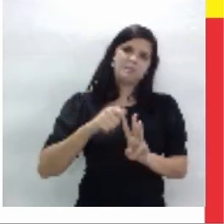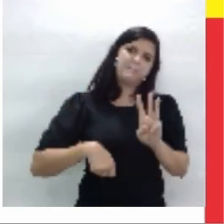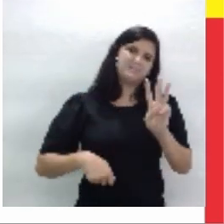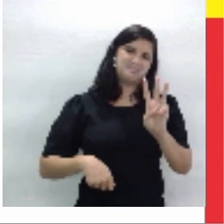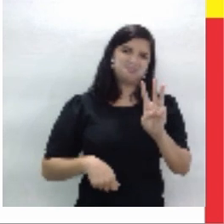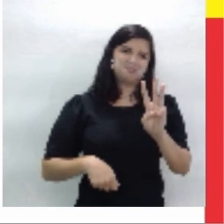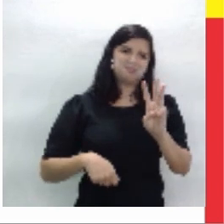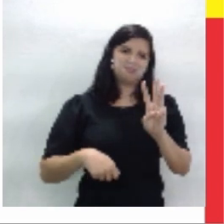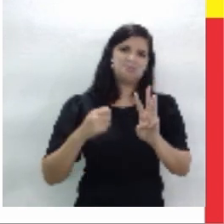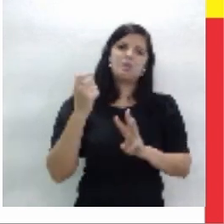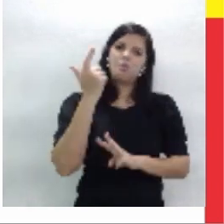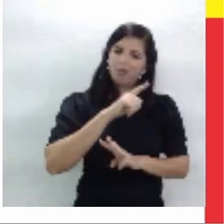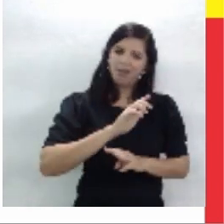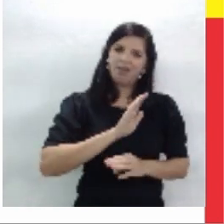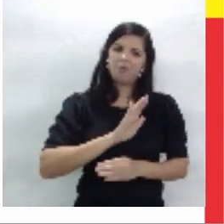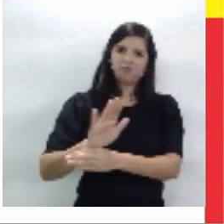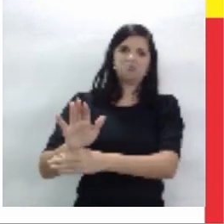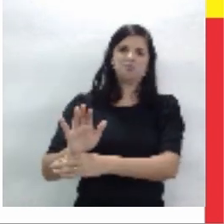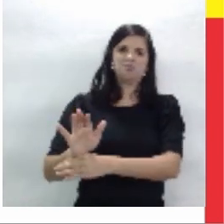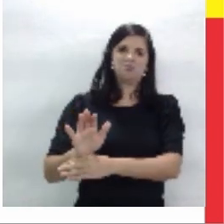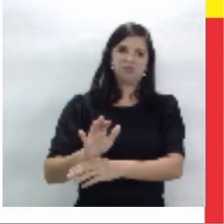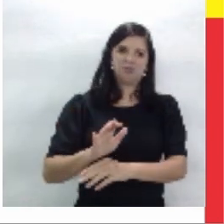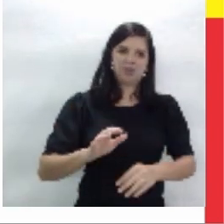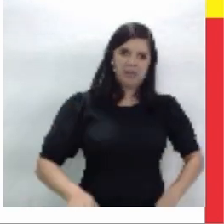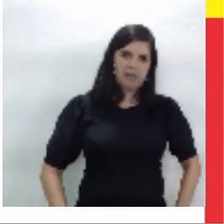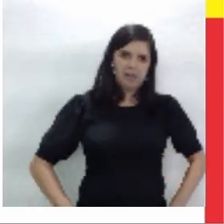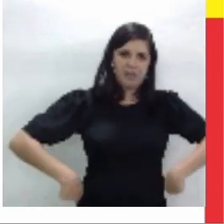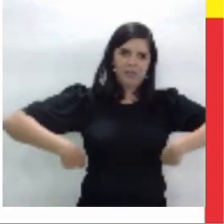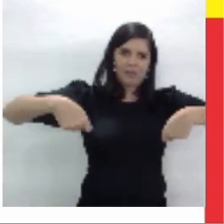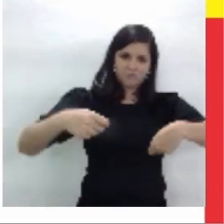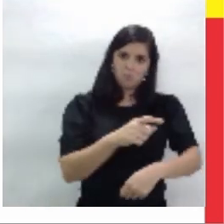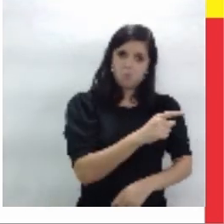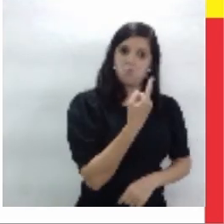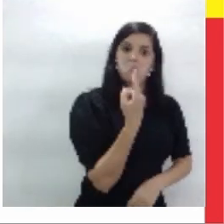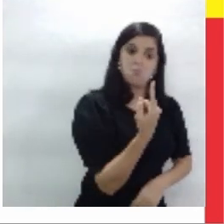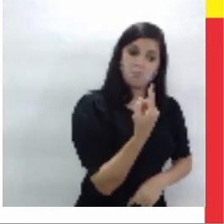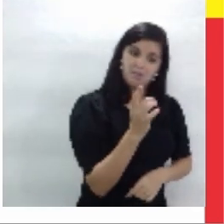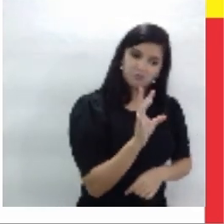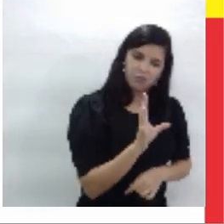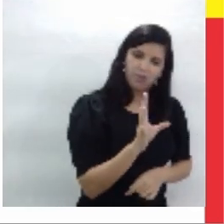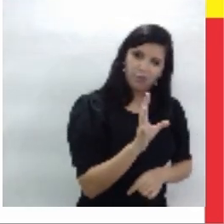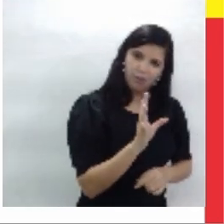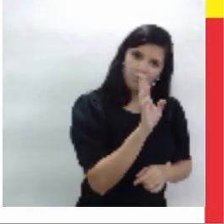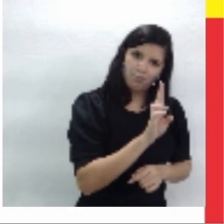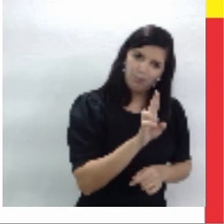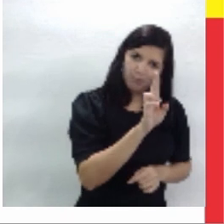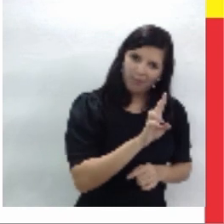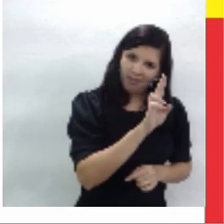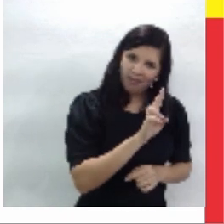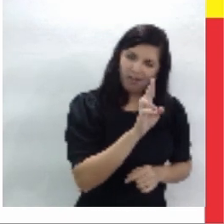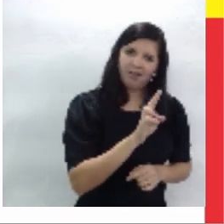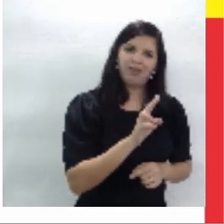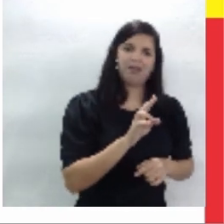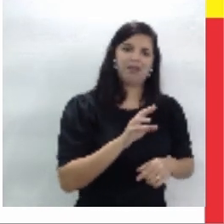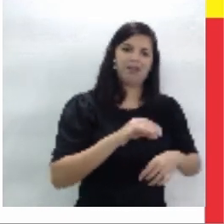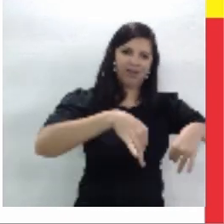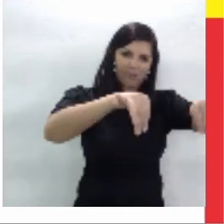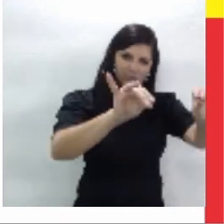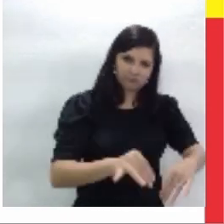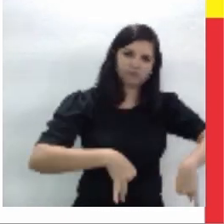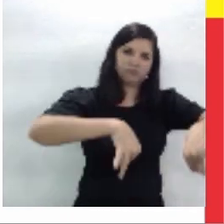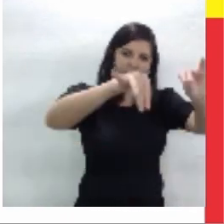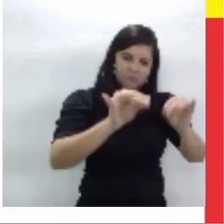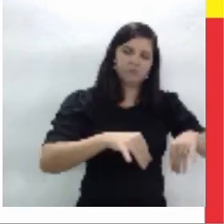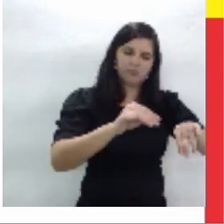consegue observar que só na produção de uma calça jeans a gente tira o abastecimento de água aí, né, por 3 meses de 3 famílias,